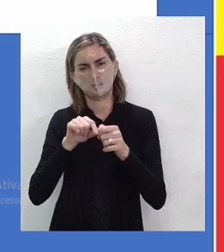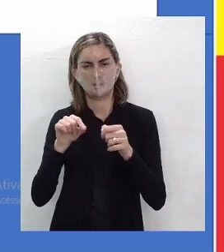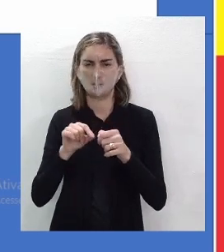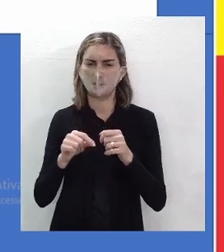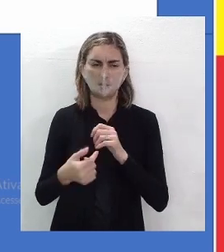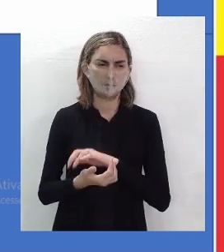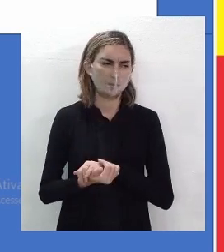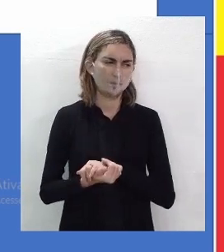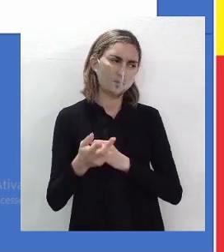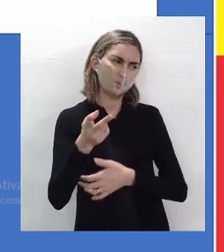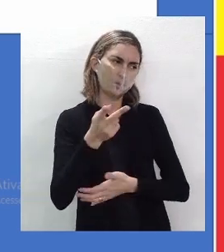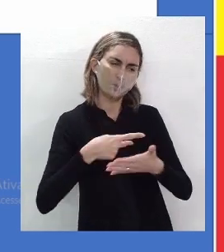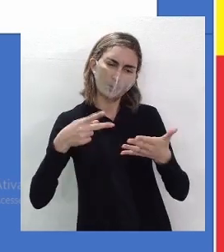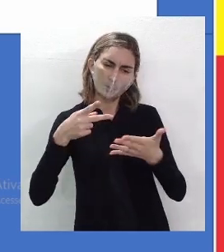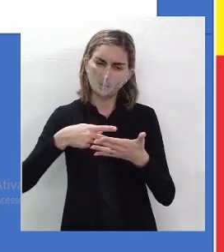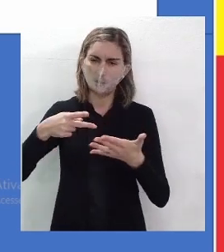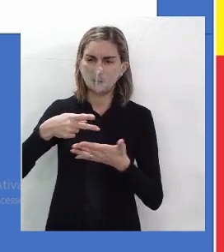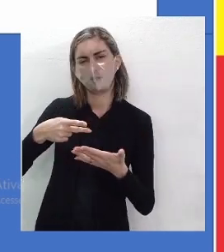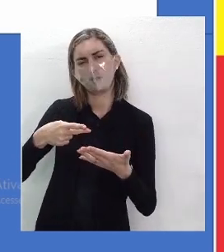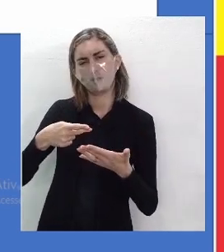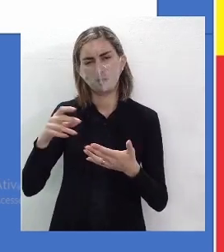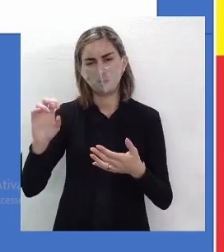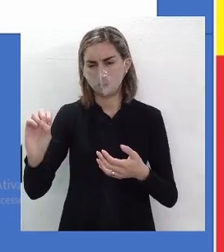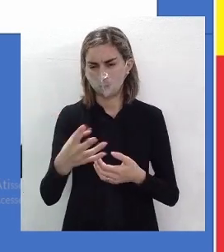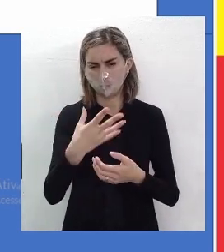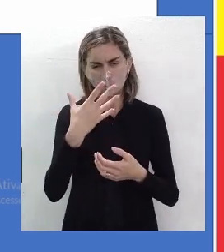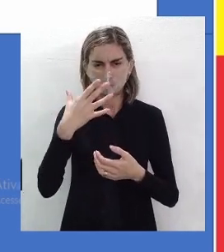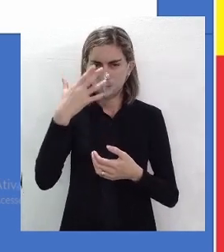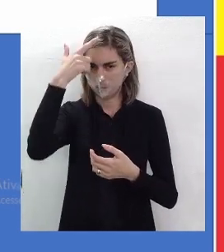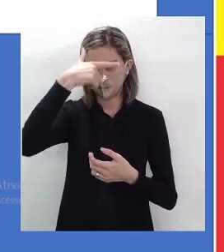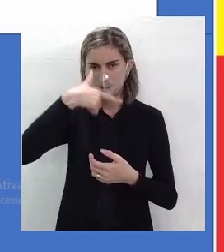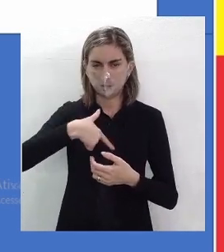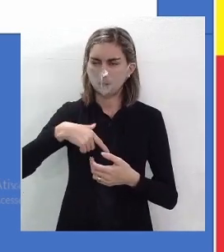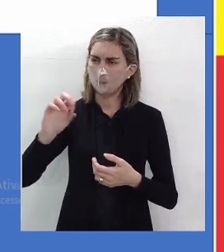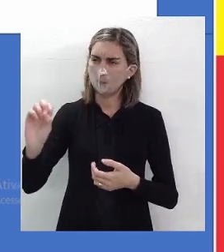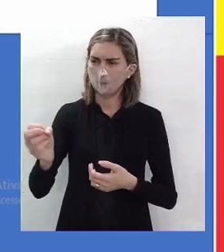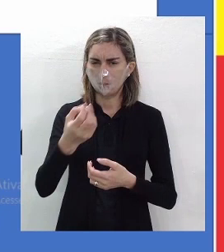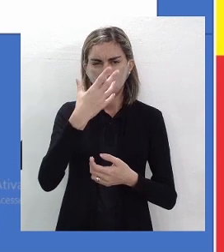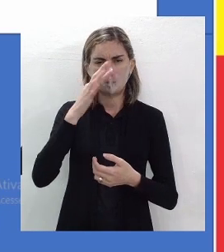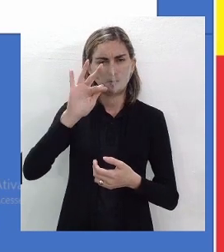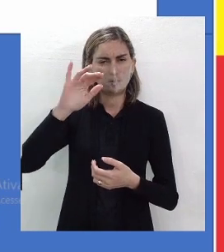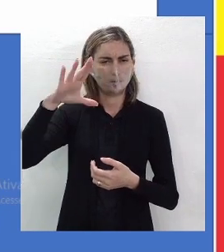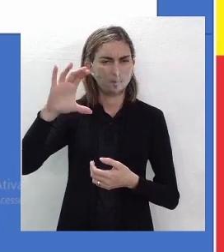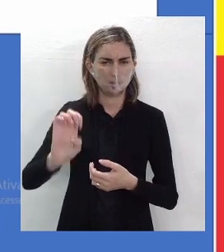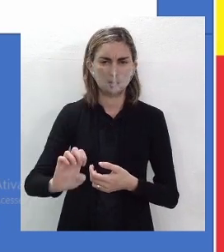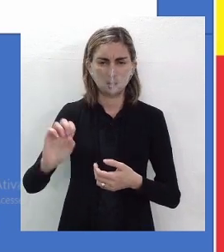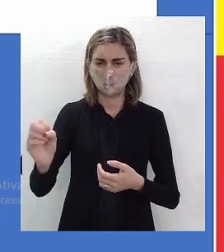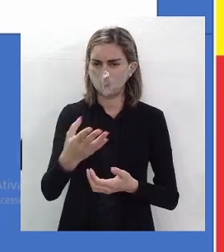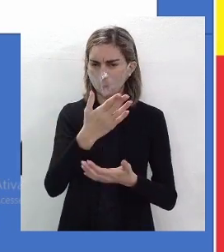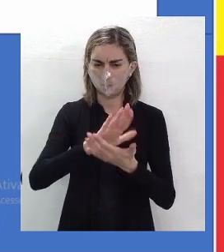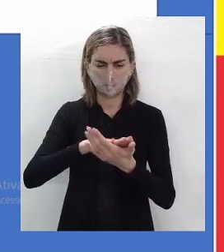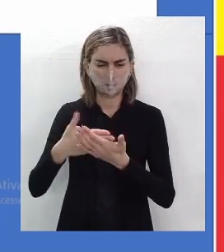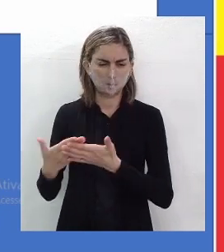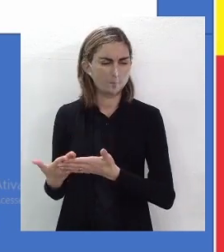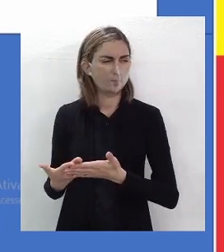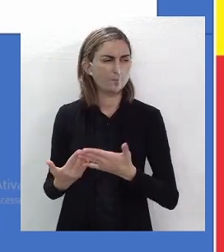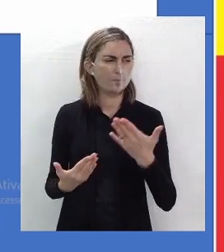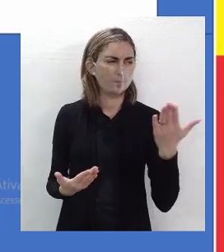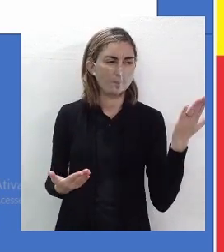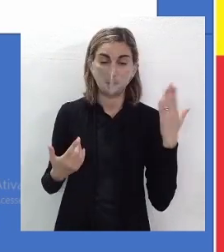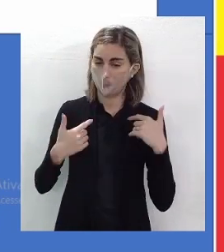que ela fez. O poema ganha uma nova cara, uma nova face, uma nova